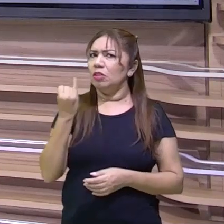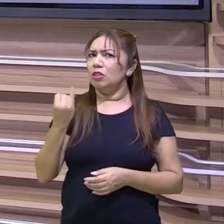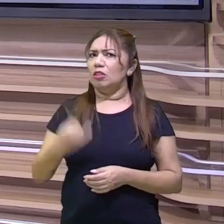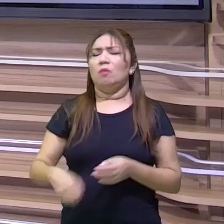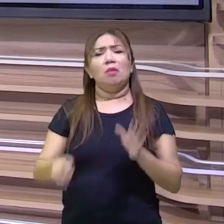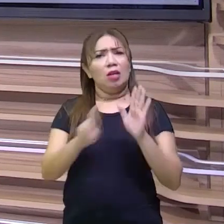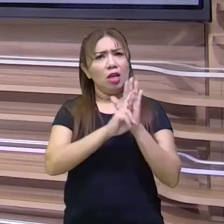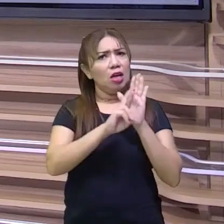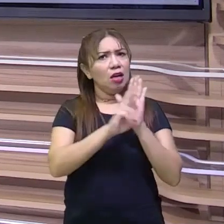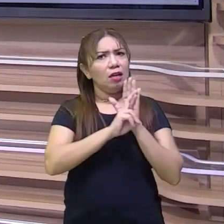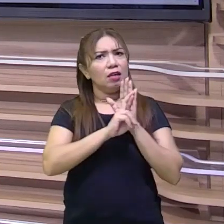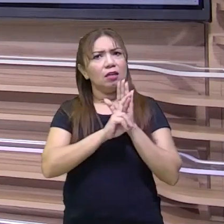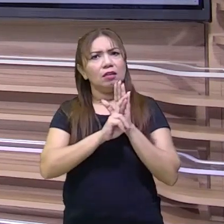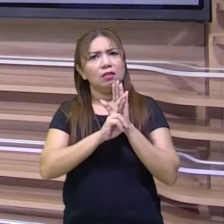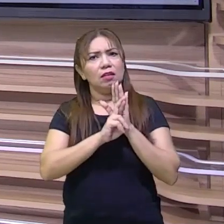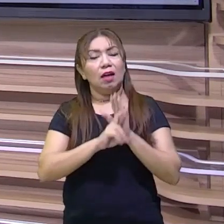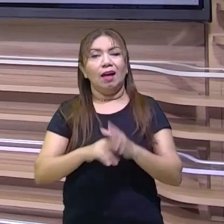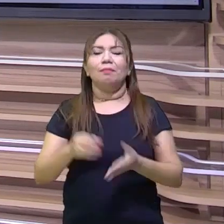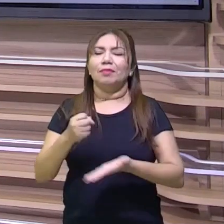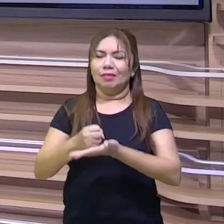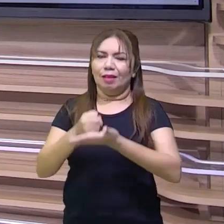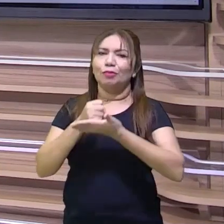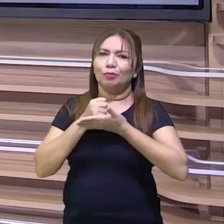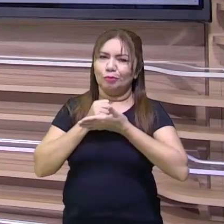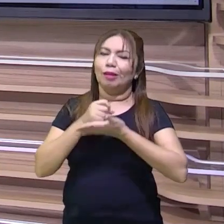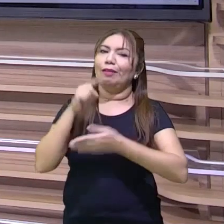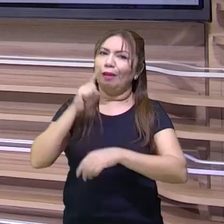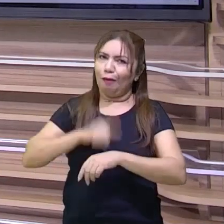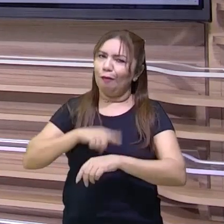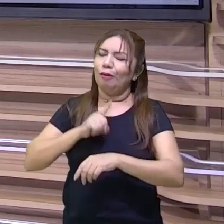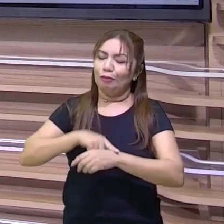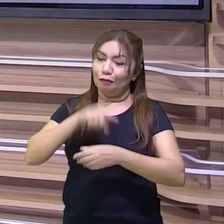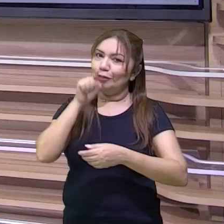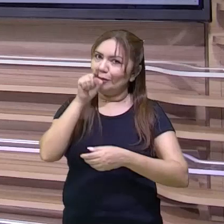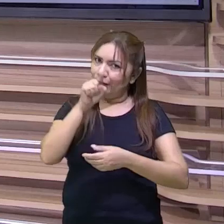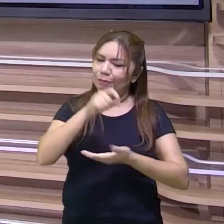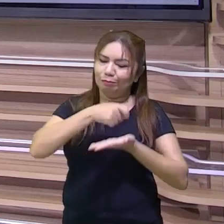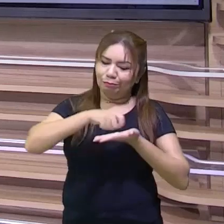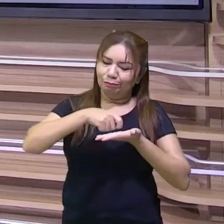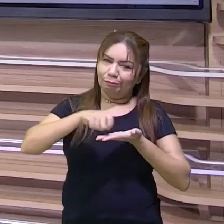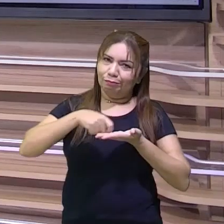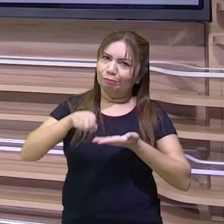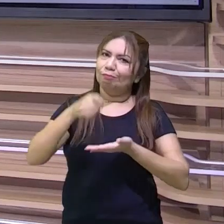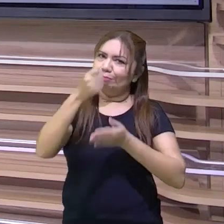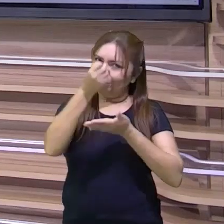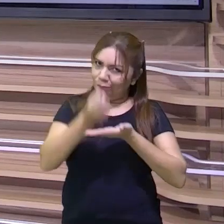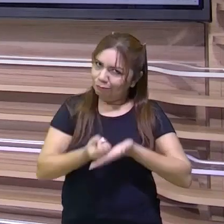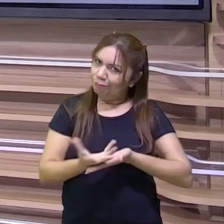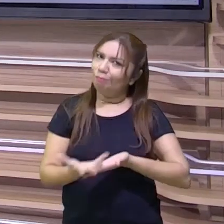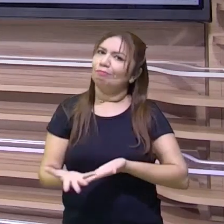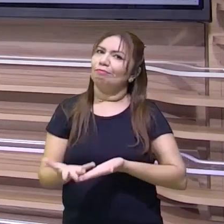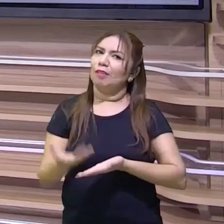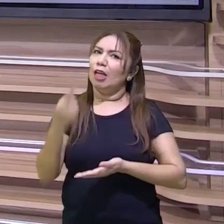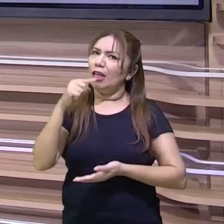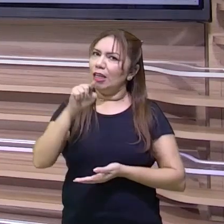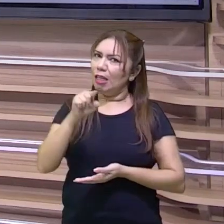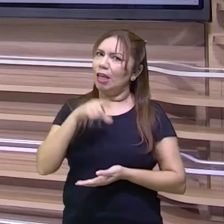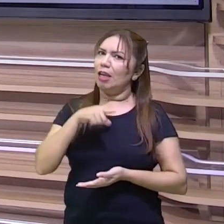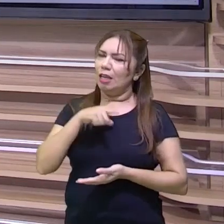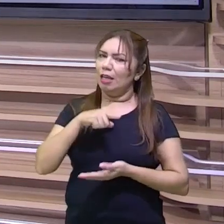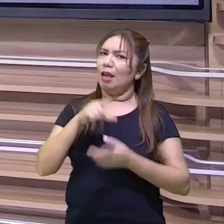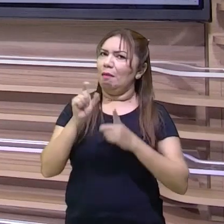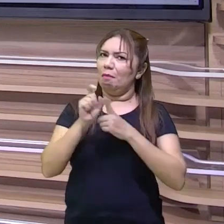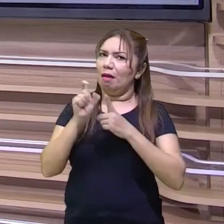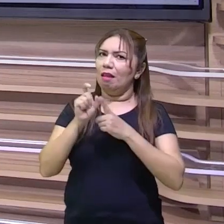regra. É regra, mas nos ajudam na hora de produzir, nos ajudam para que a pessoa também entenda, porque tem